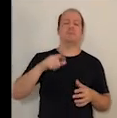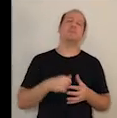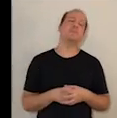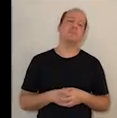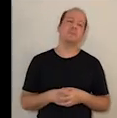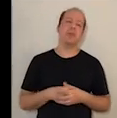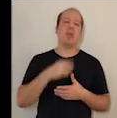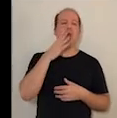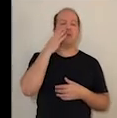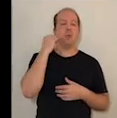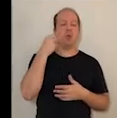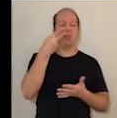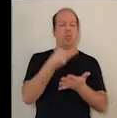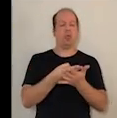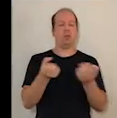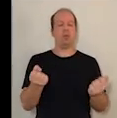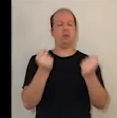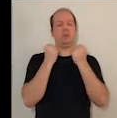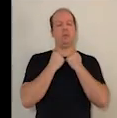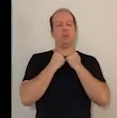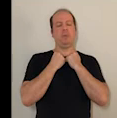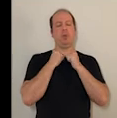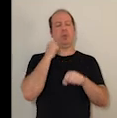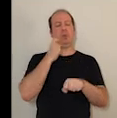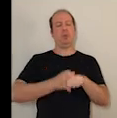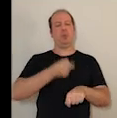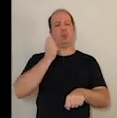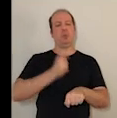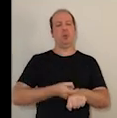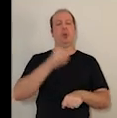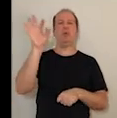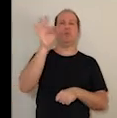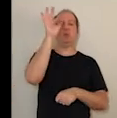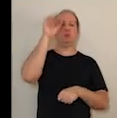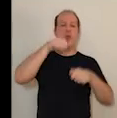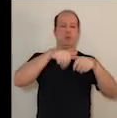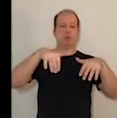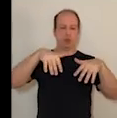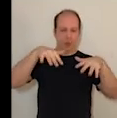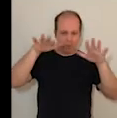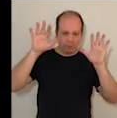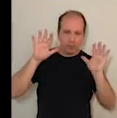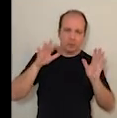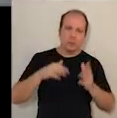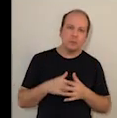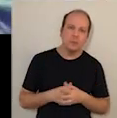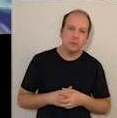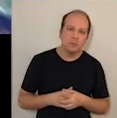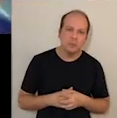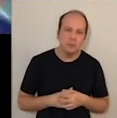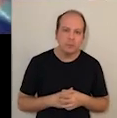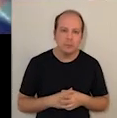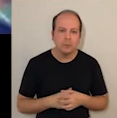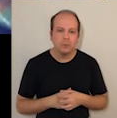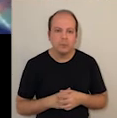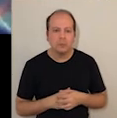convencerem, não é? Volpone se deita, se cobre rápido e fica imóvel. Mosca levanta a cortina.